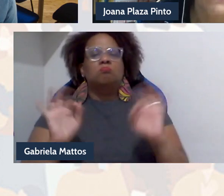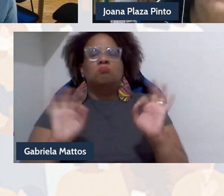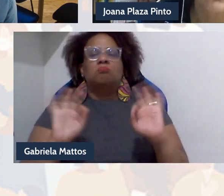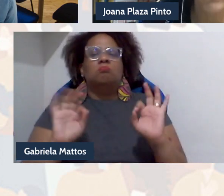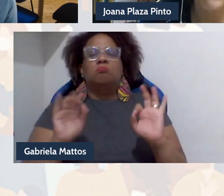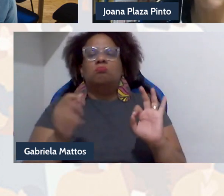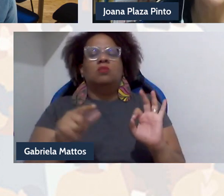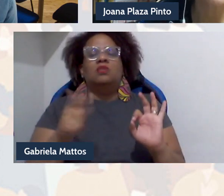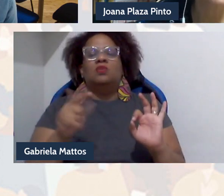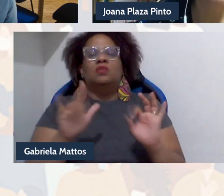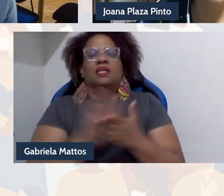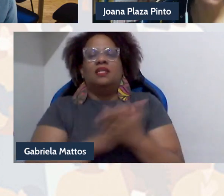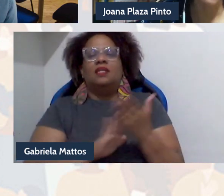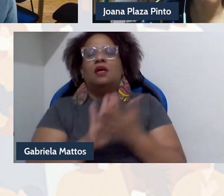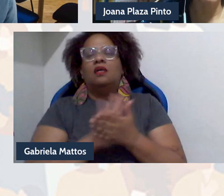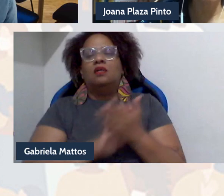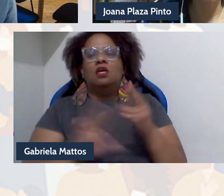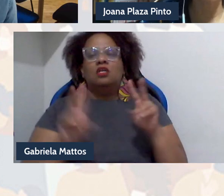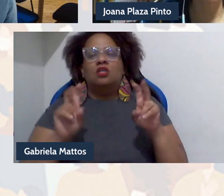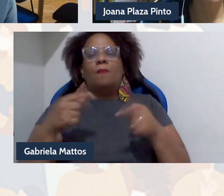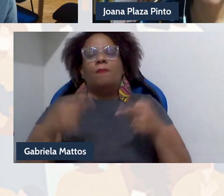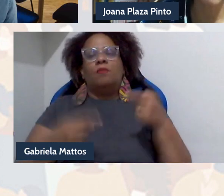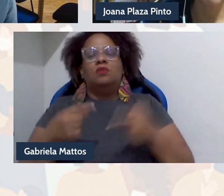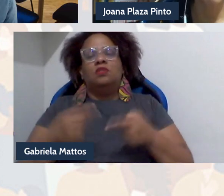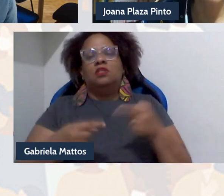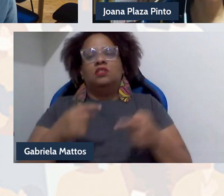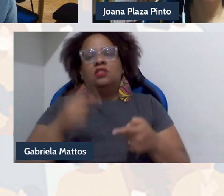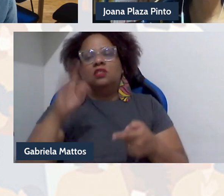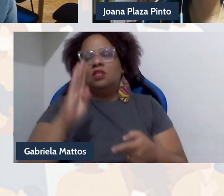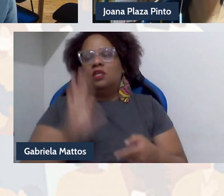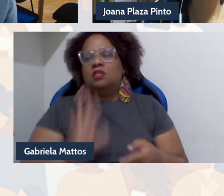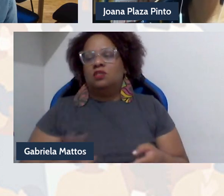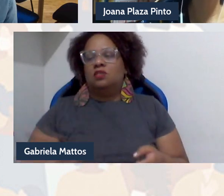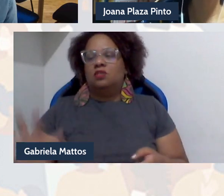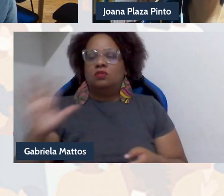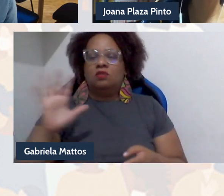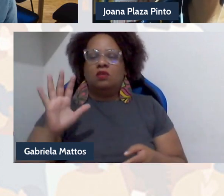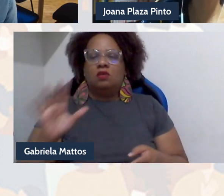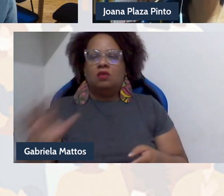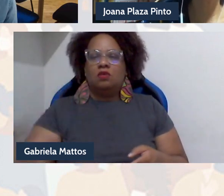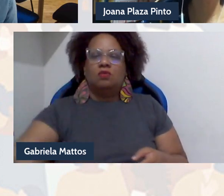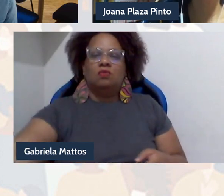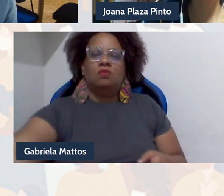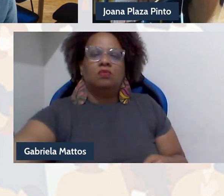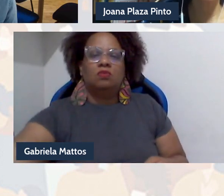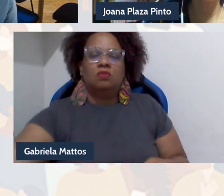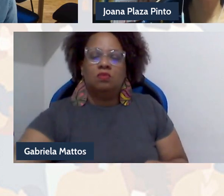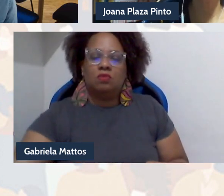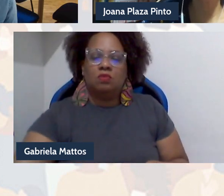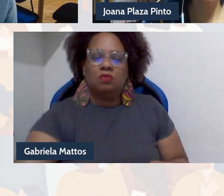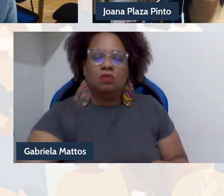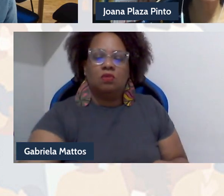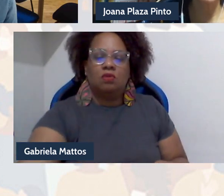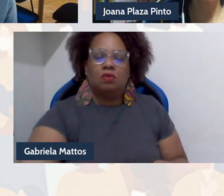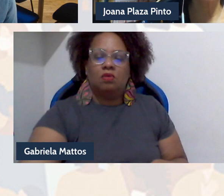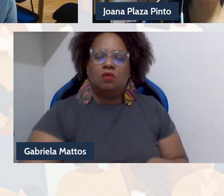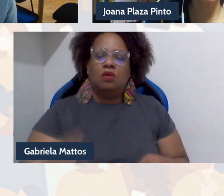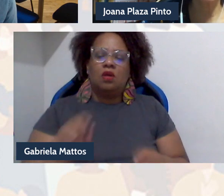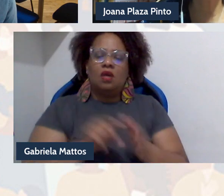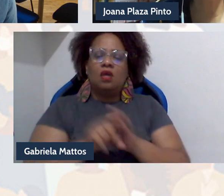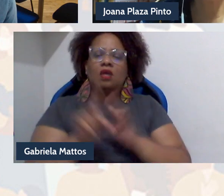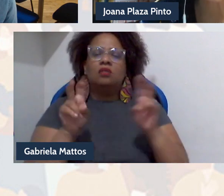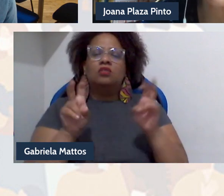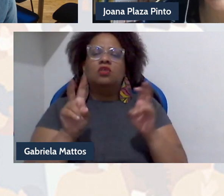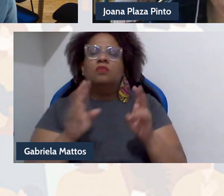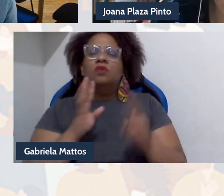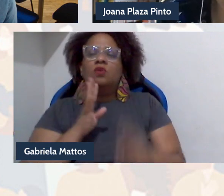né, sobre a política nacional. Era um questionário simplesmente com esse fim aí de conhecer, de saber